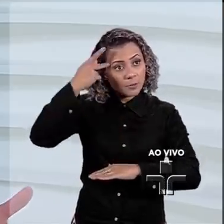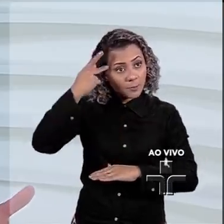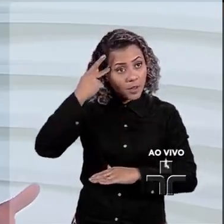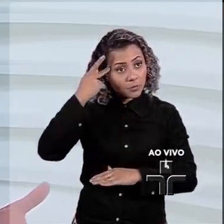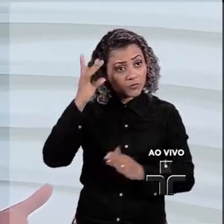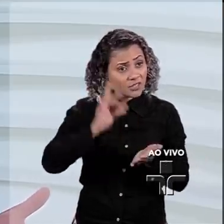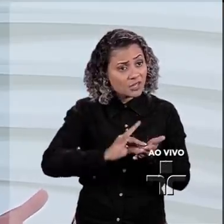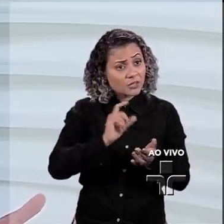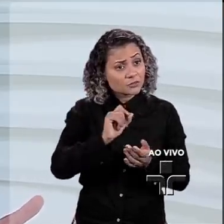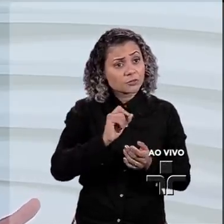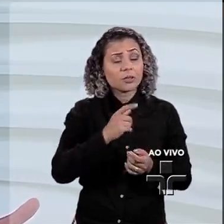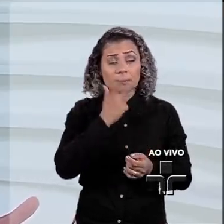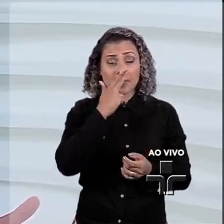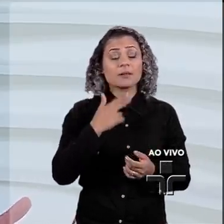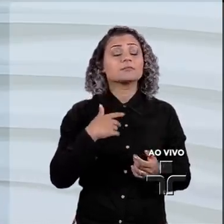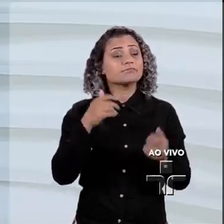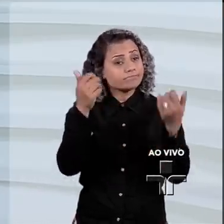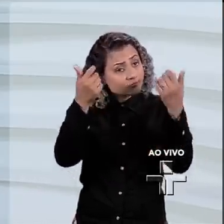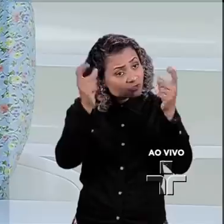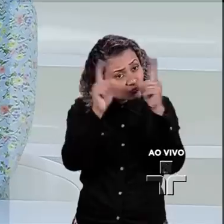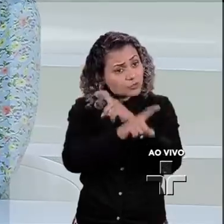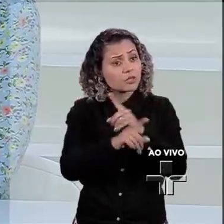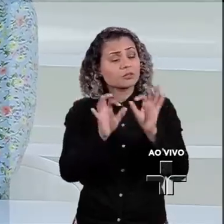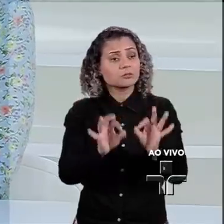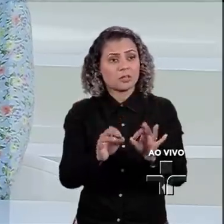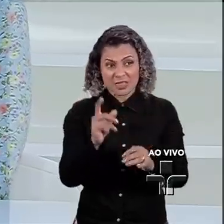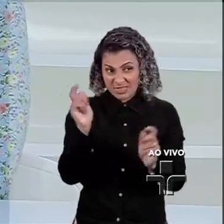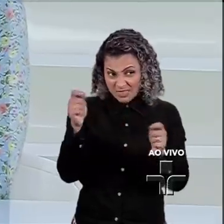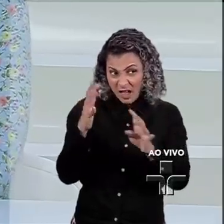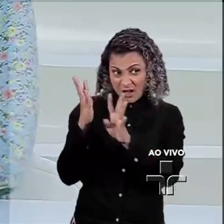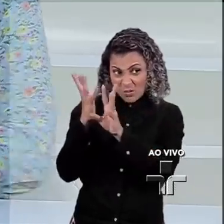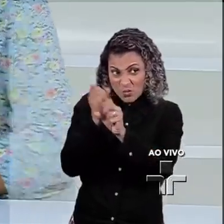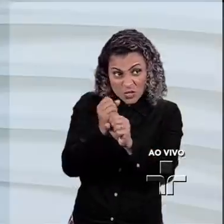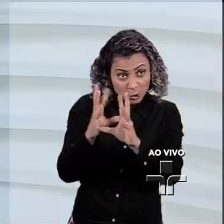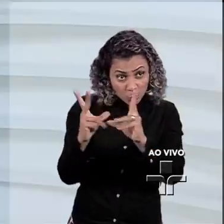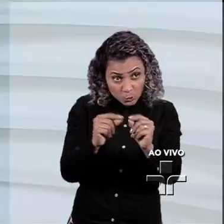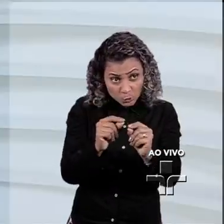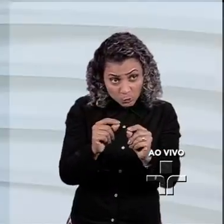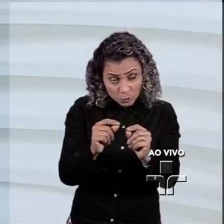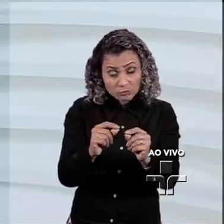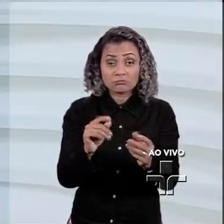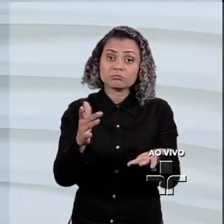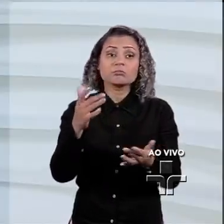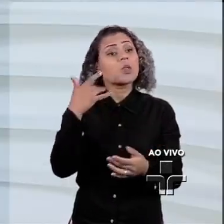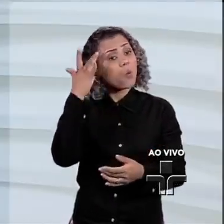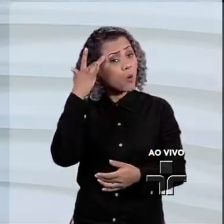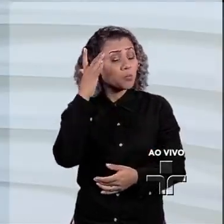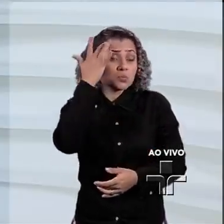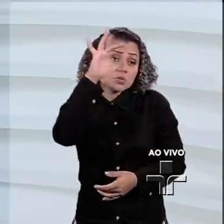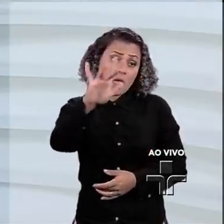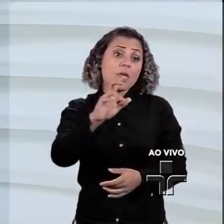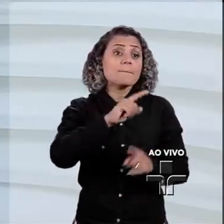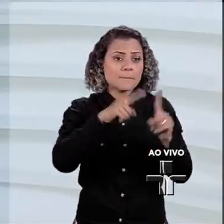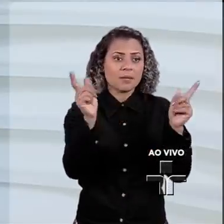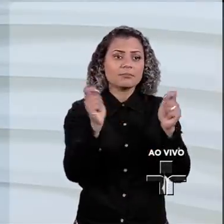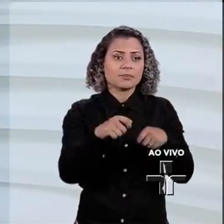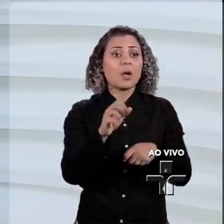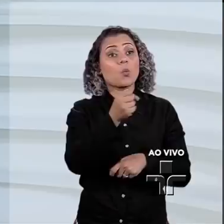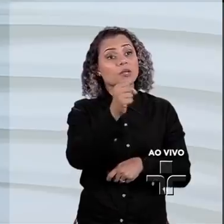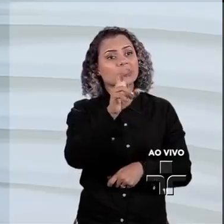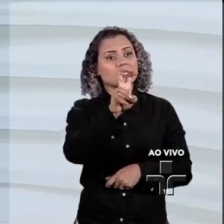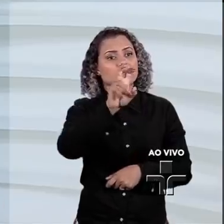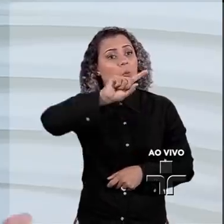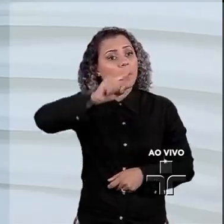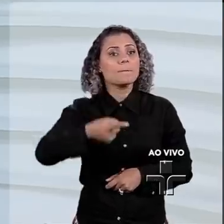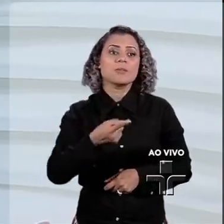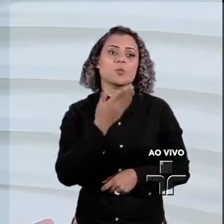verdade, você cria nova demanda. E dá para zerar a fila até o fim da sua gestão? Eu não sei se dá para zerar a fila. Dá para chegar nas 85 mil prometidas.